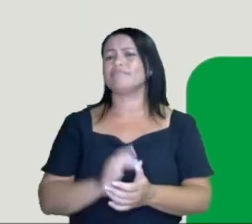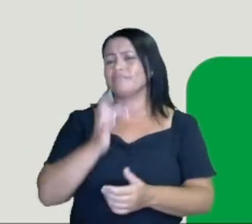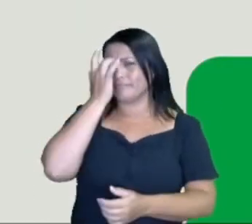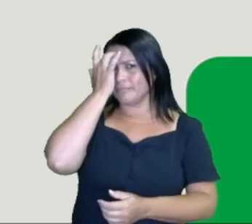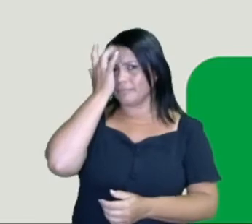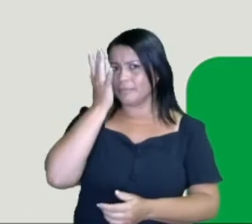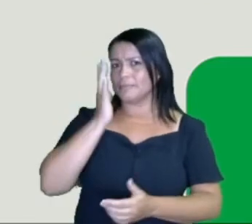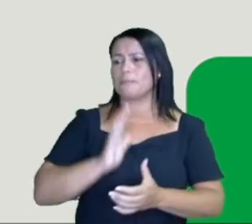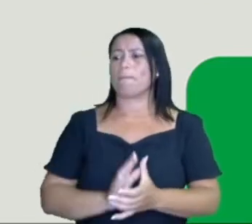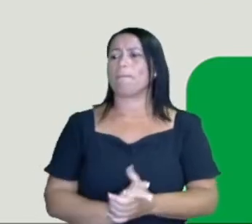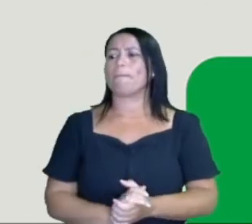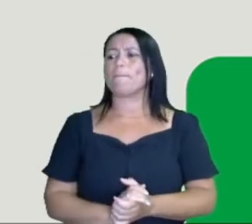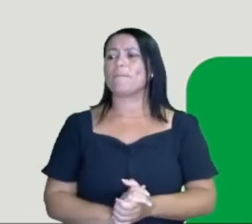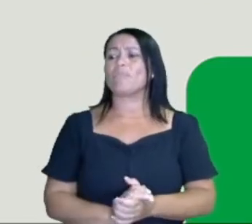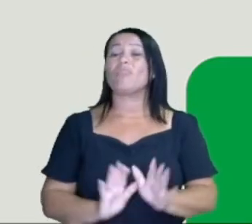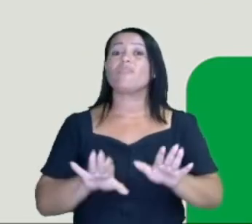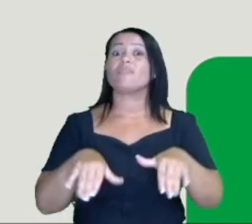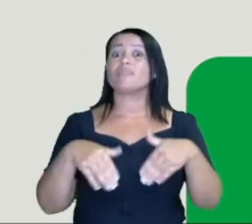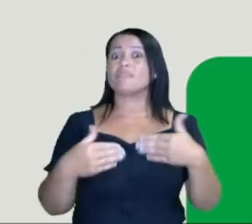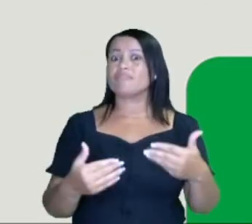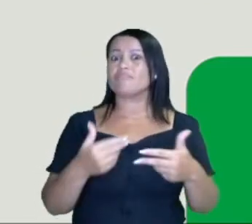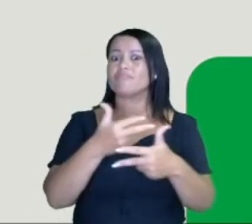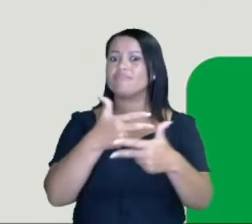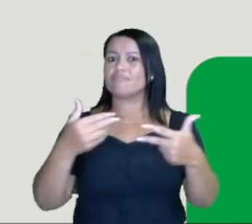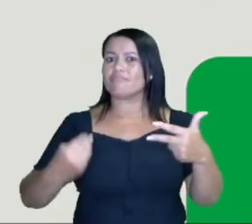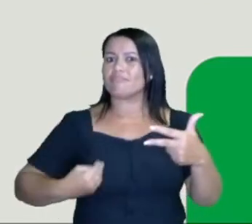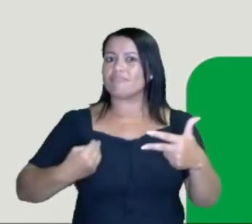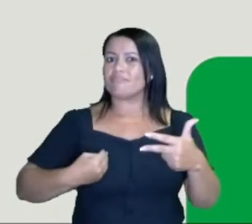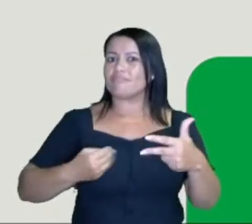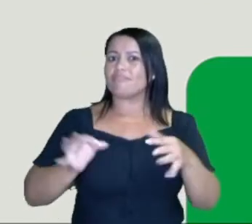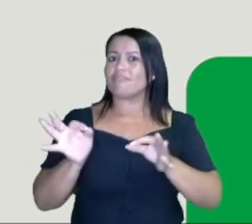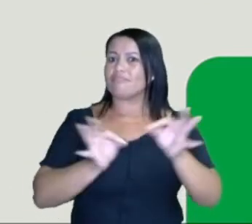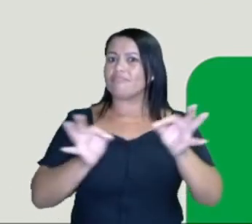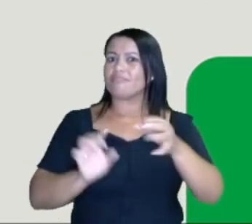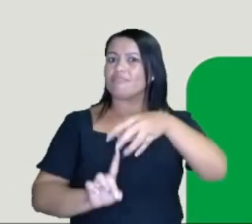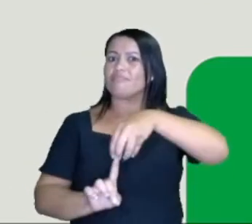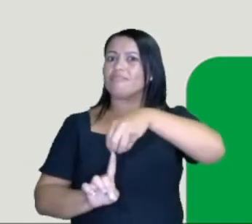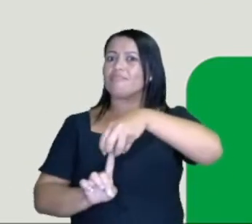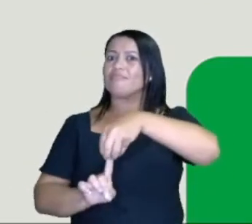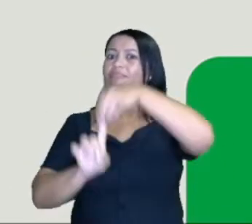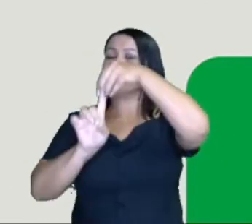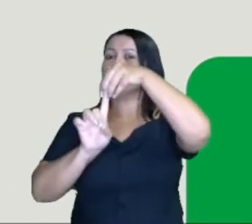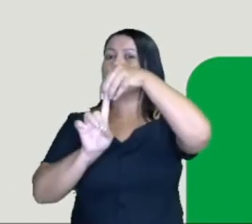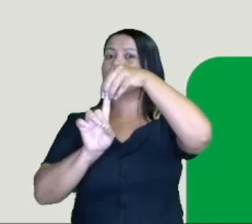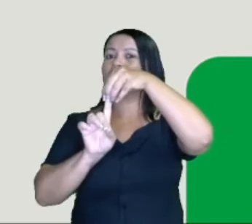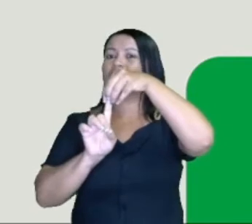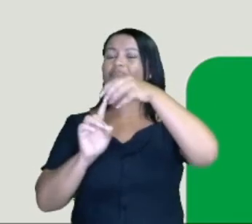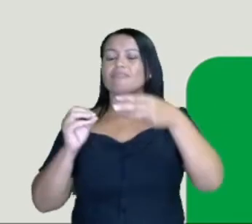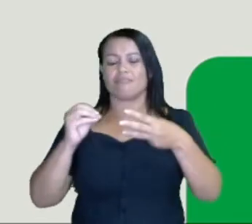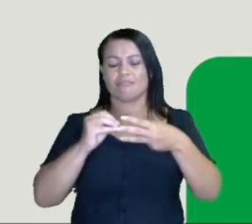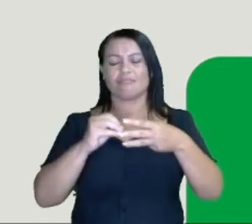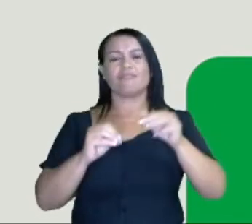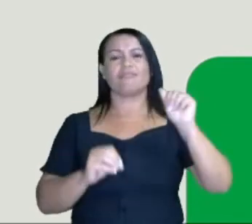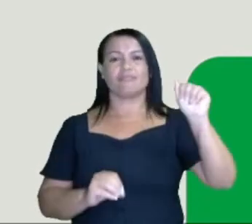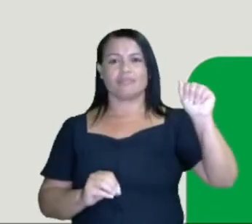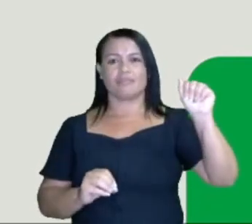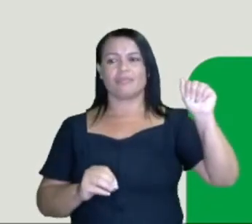facinho. Quais são os seres vivos formados por uma única célula? Eles são chamados de letra